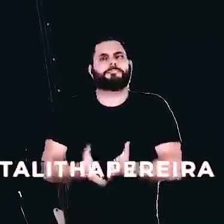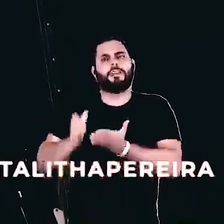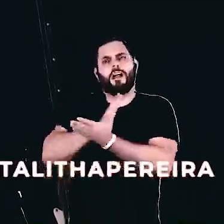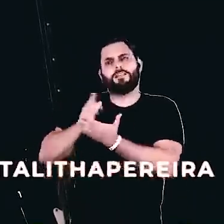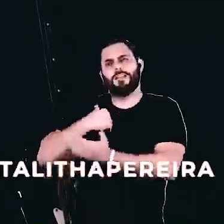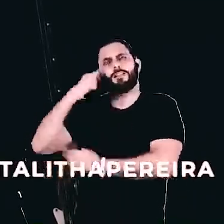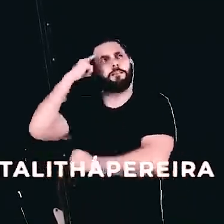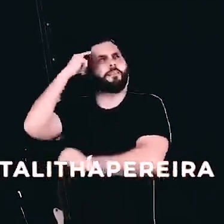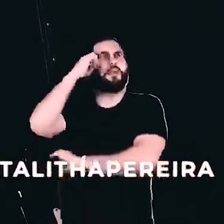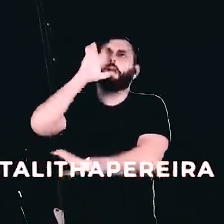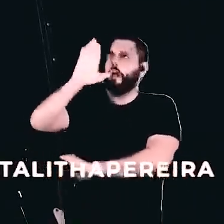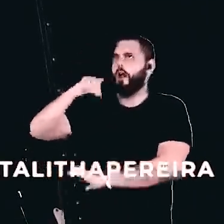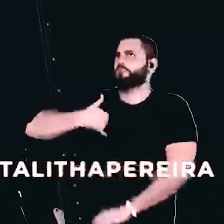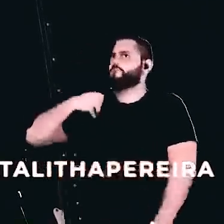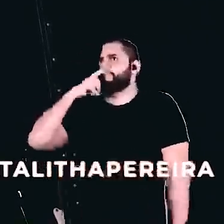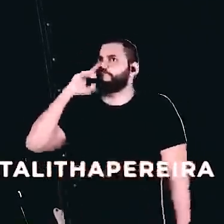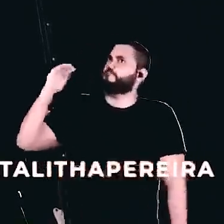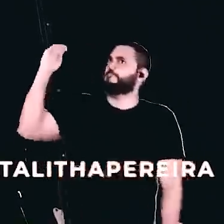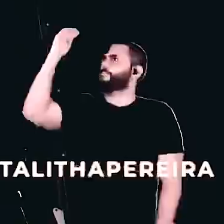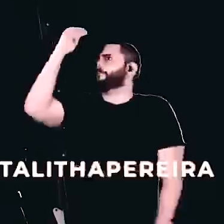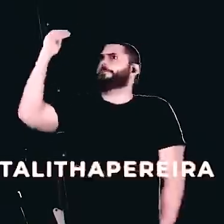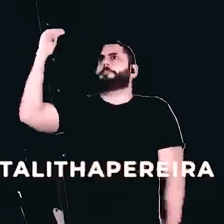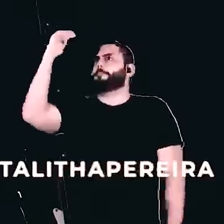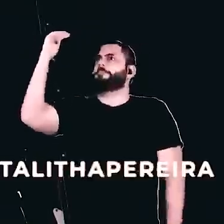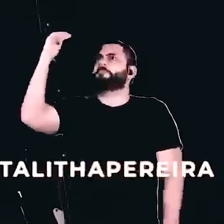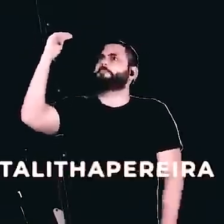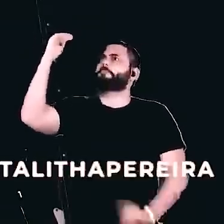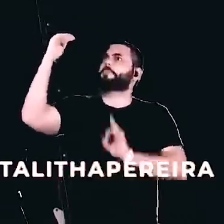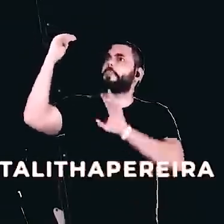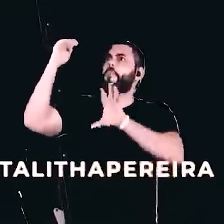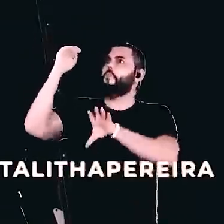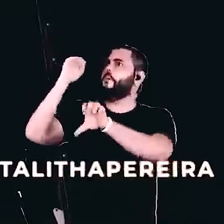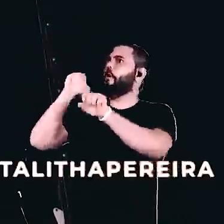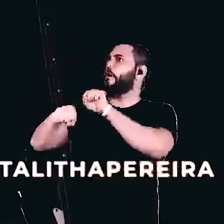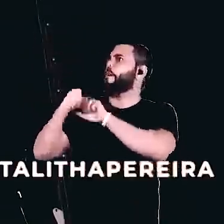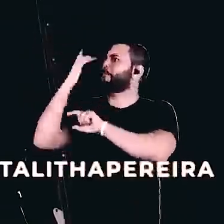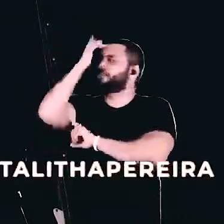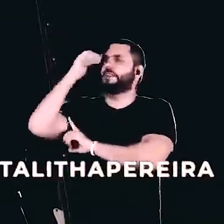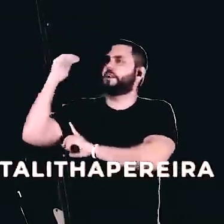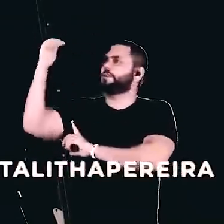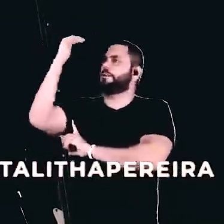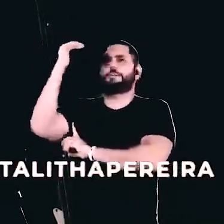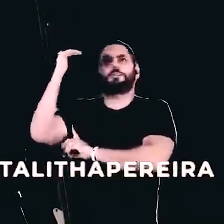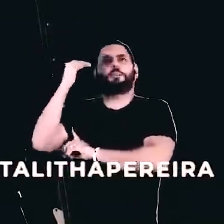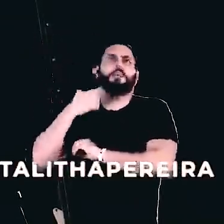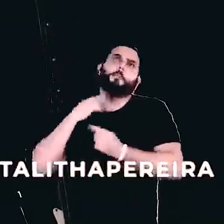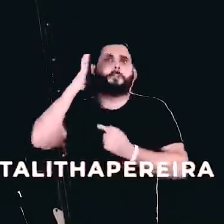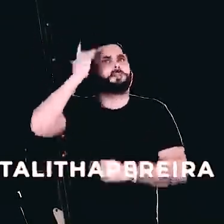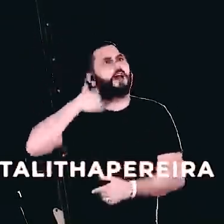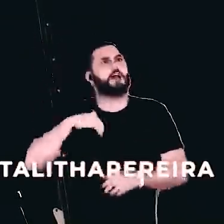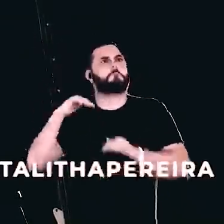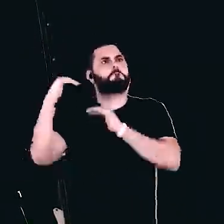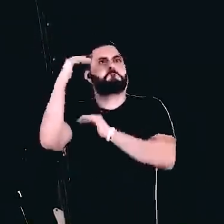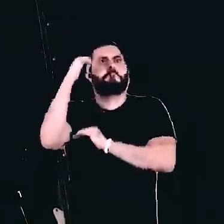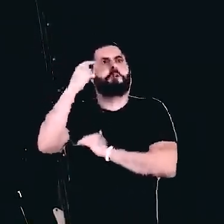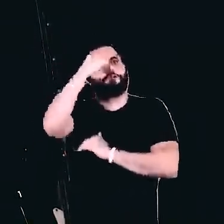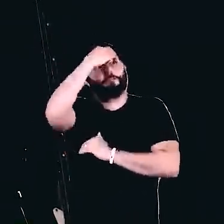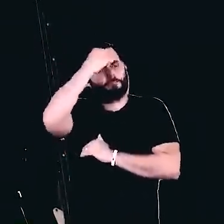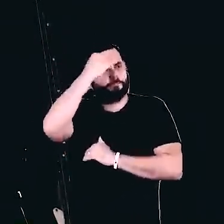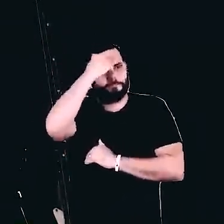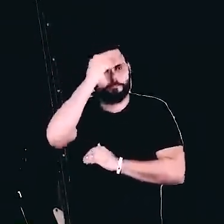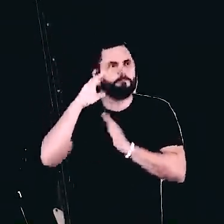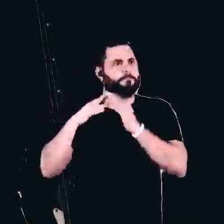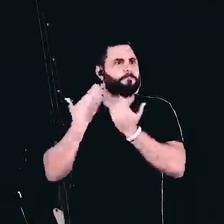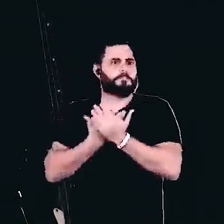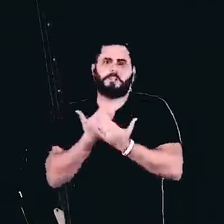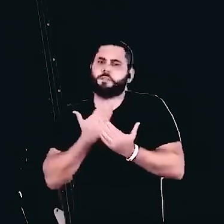gente associa grandeza a um lugar que forma pessoas. A gente associa grandeza a uma universidade, né? A uma